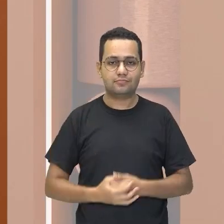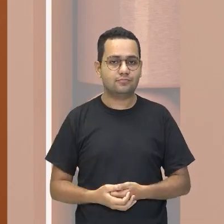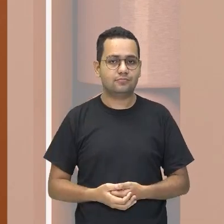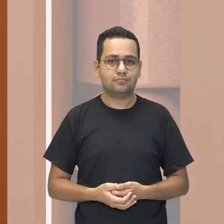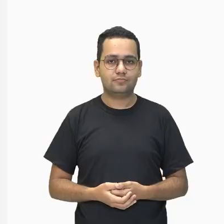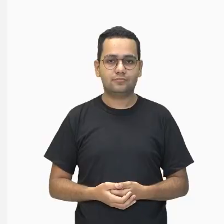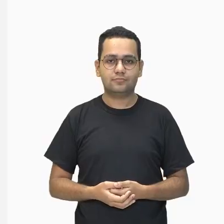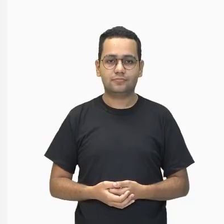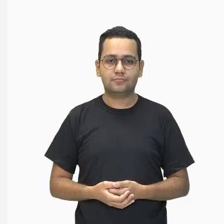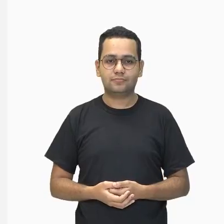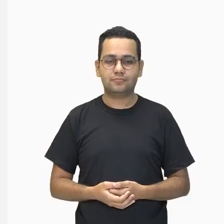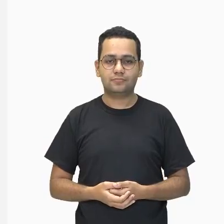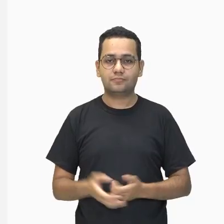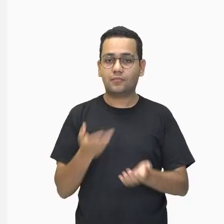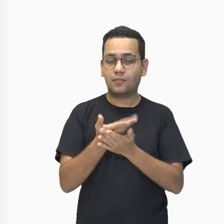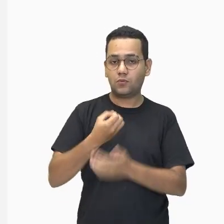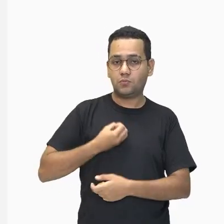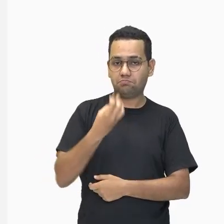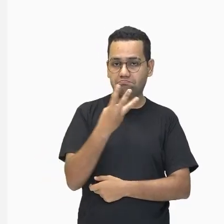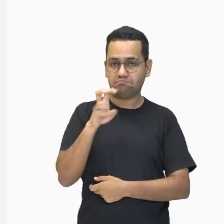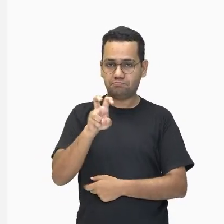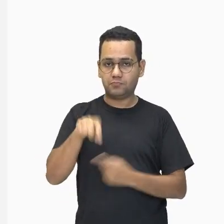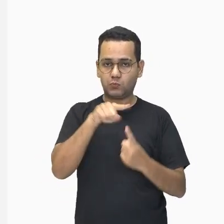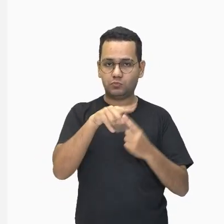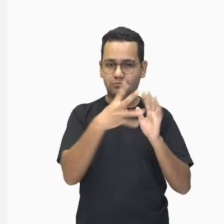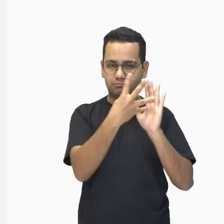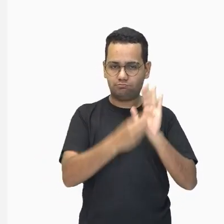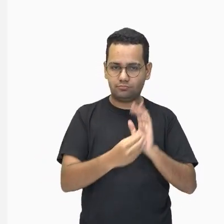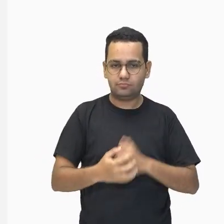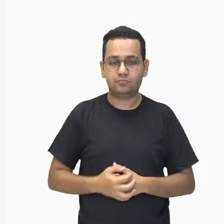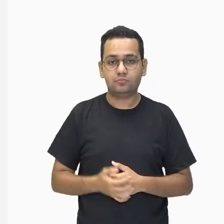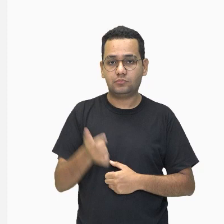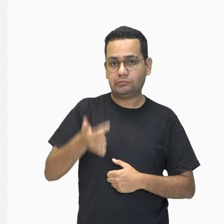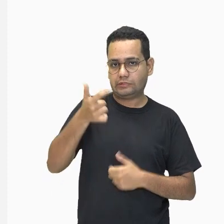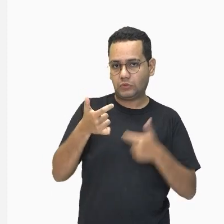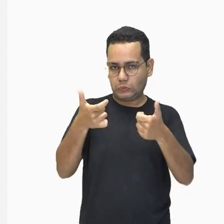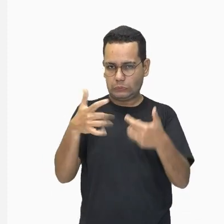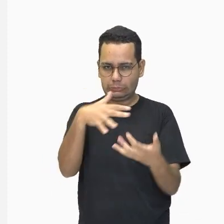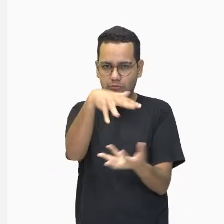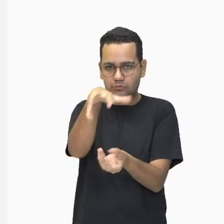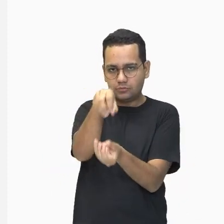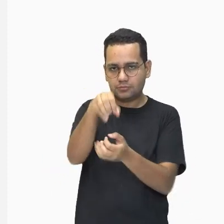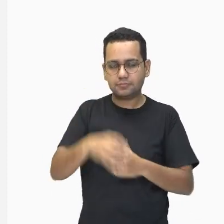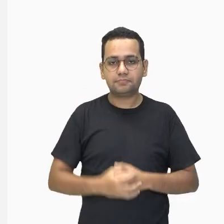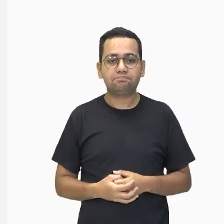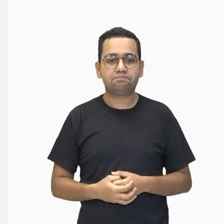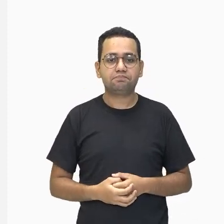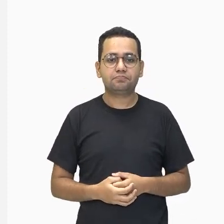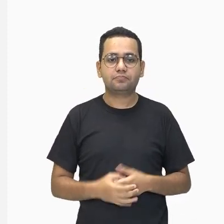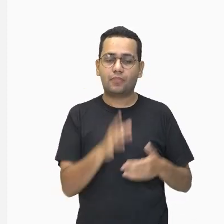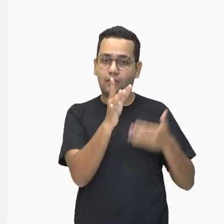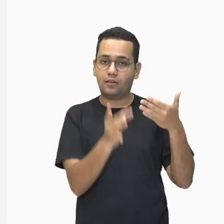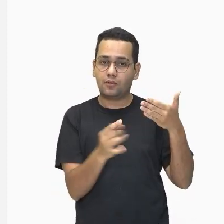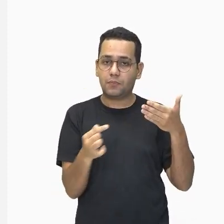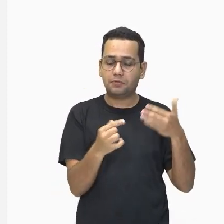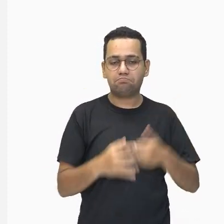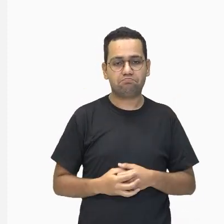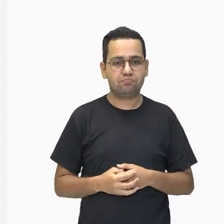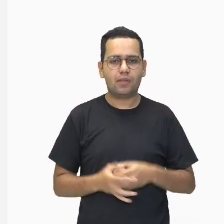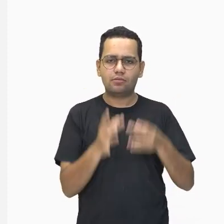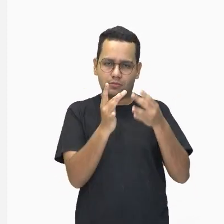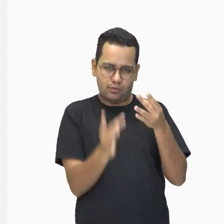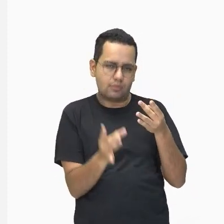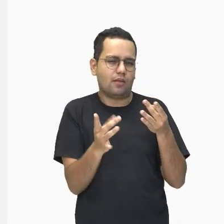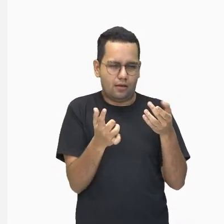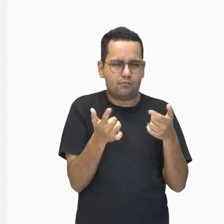aula. Vamos lá, galera! Aula de número 35, objeto de conhecimento, a Segunda Guerra Mundial. Detalhamento, desfecho